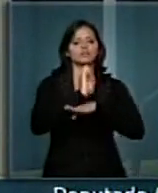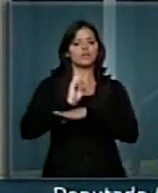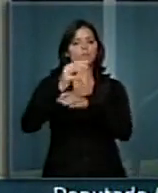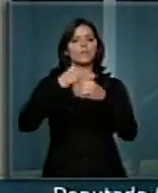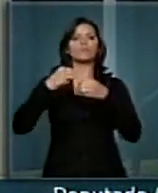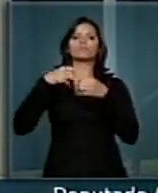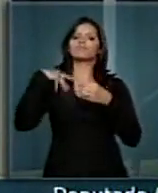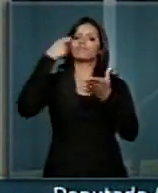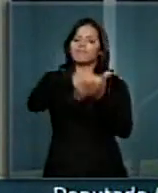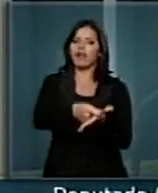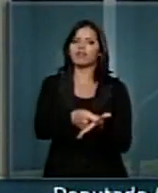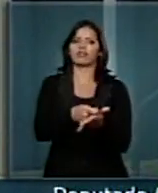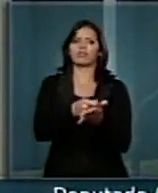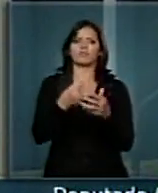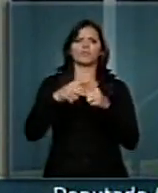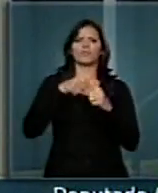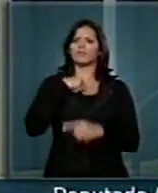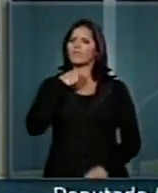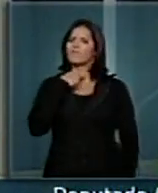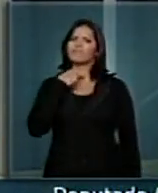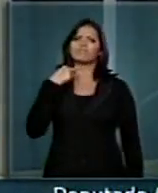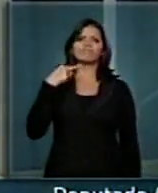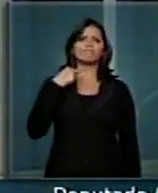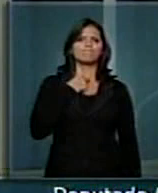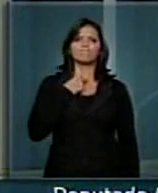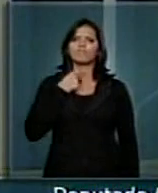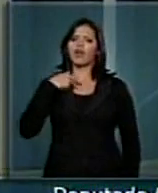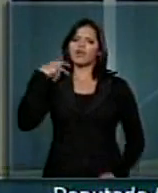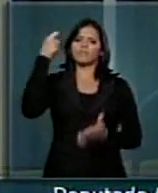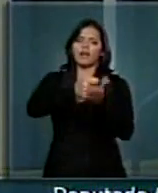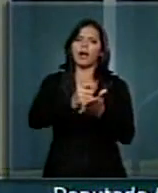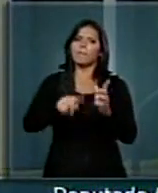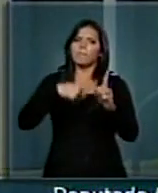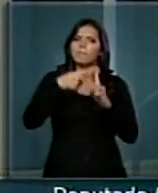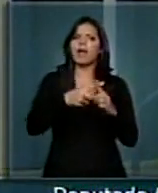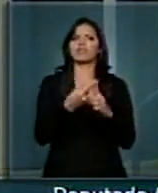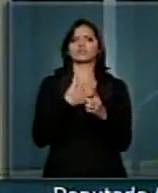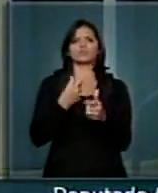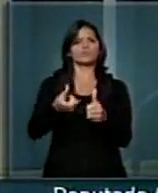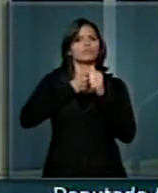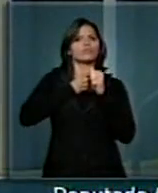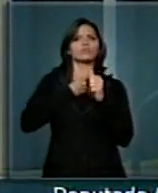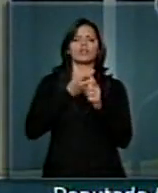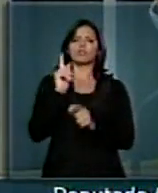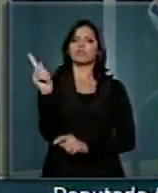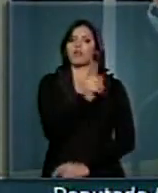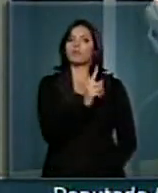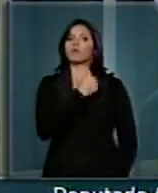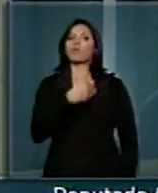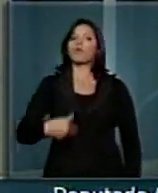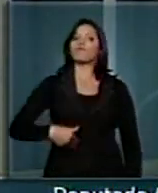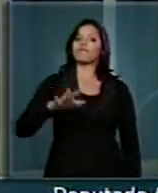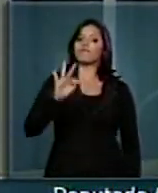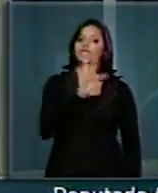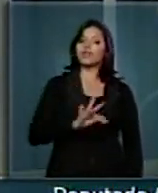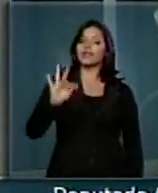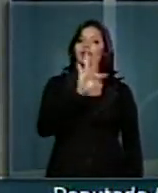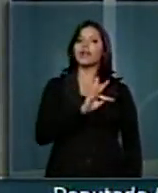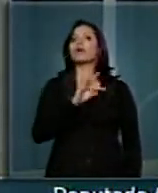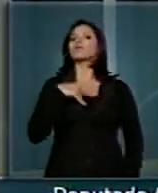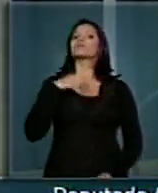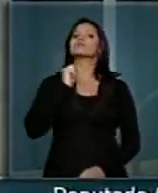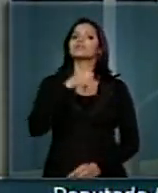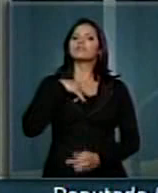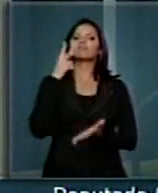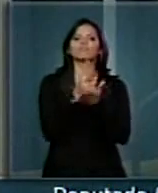municípios, que não podem ser chamados a pagar esta conta. Se a União mantivesse o